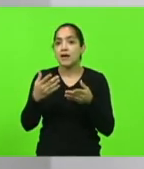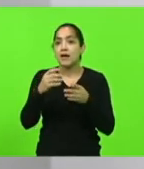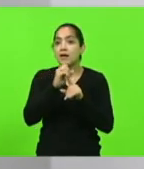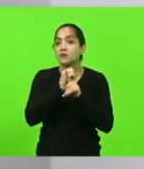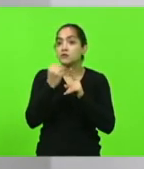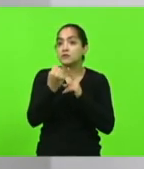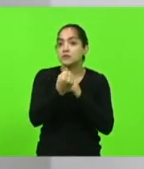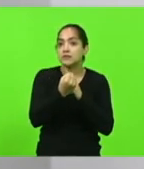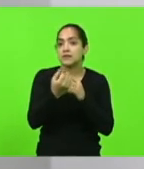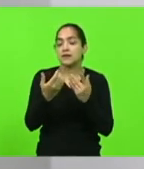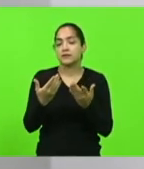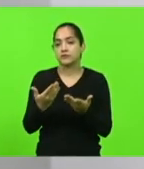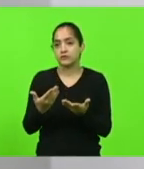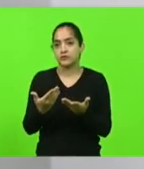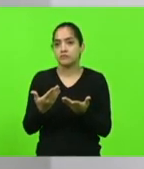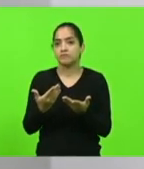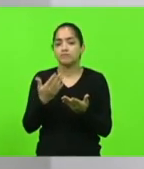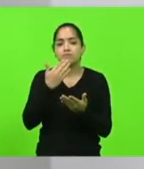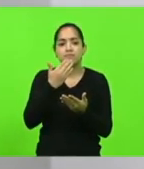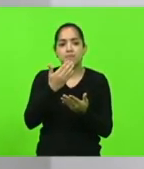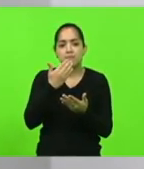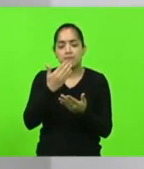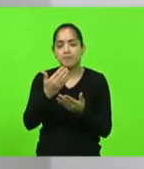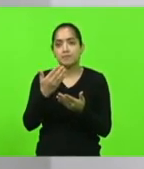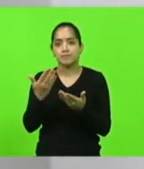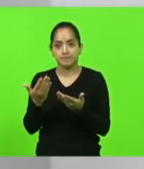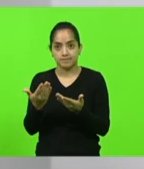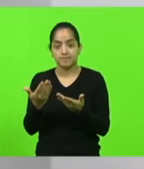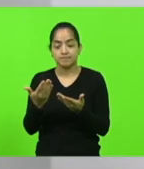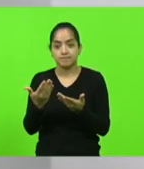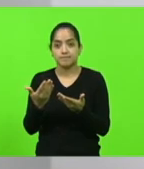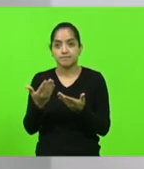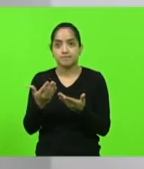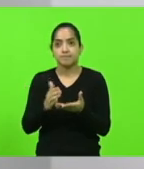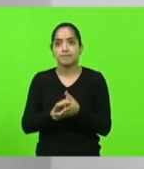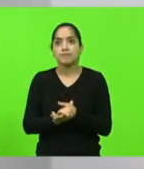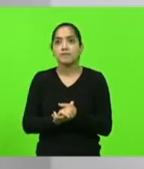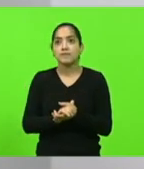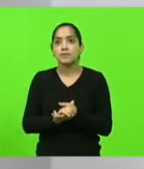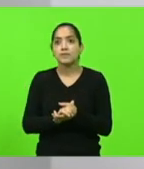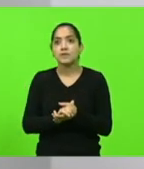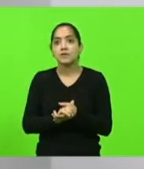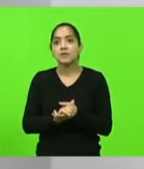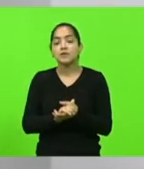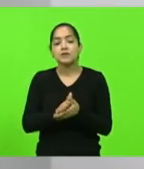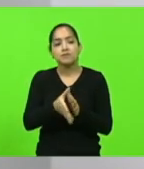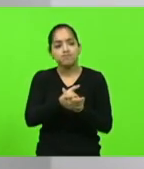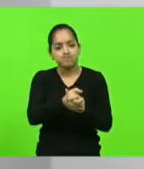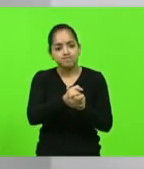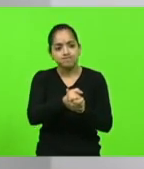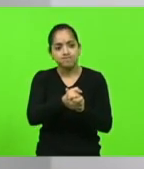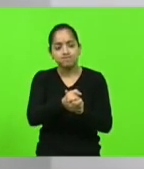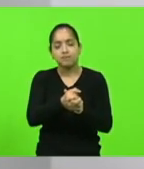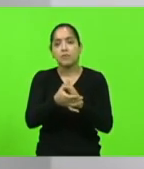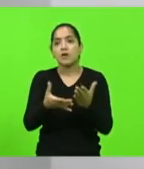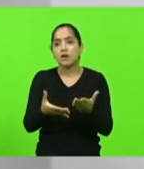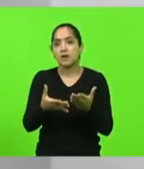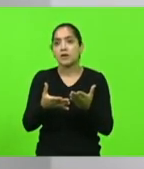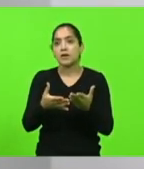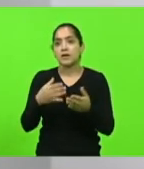tem pedido que a gente Estenda as nossas mãos que as entidades